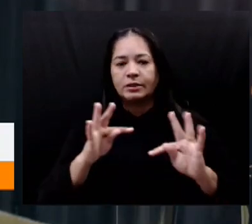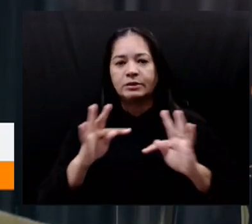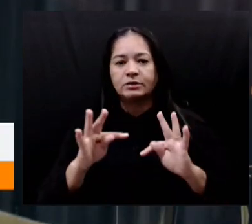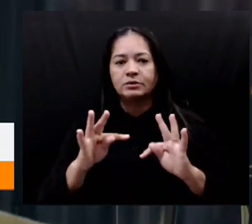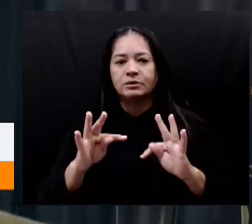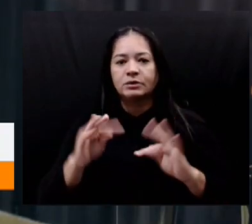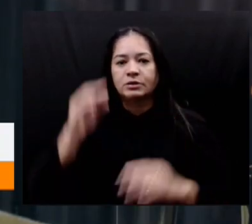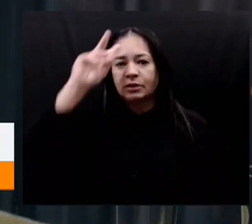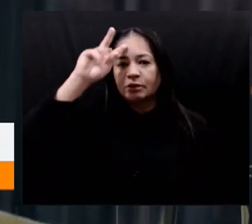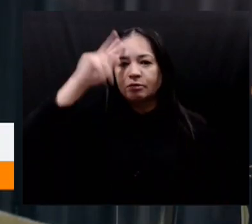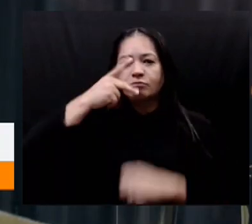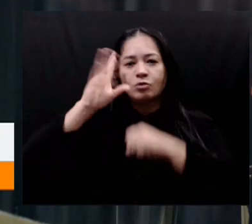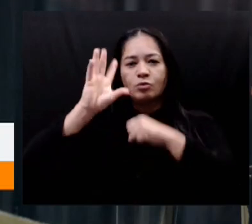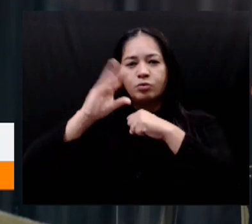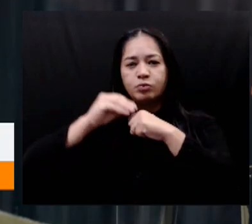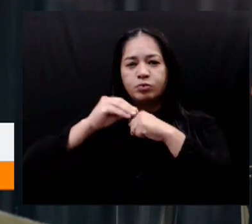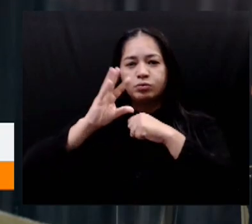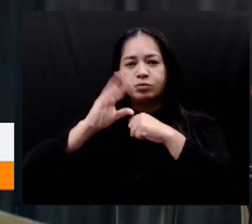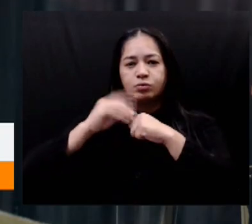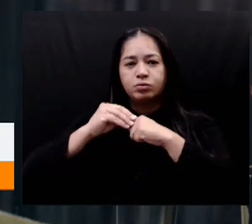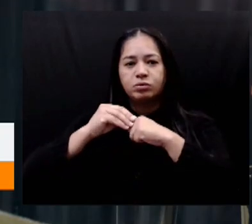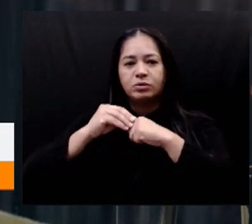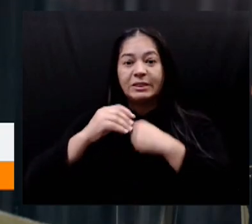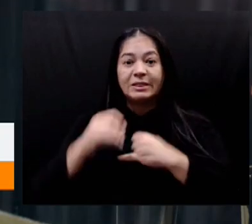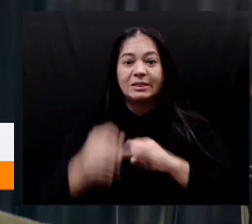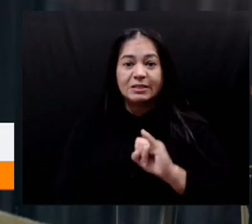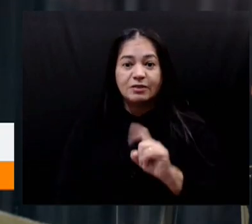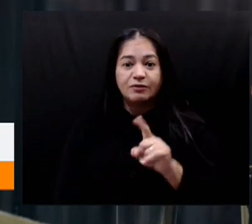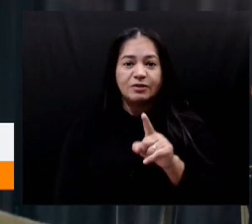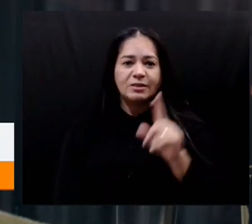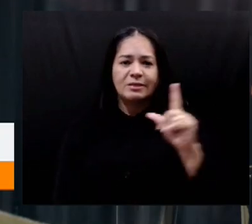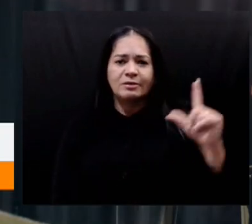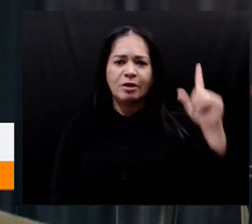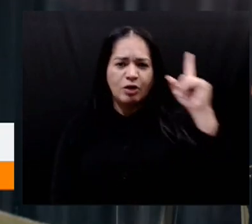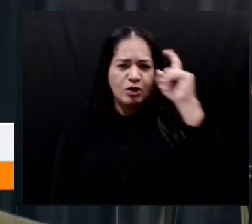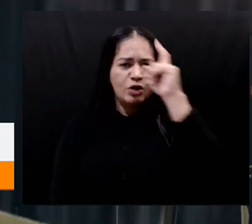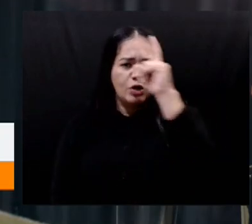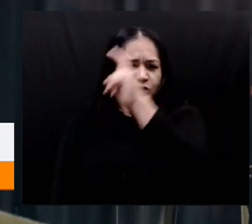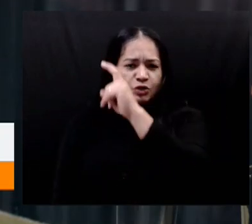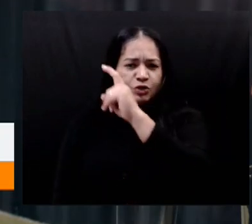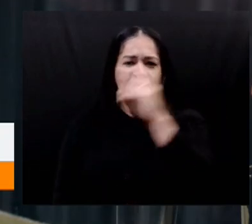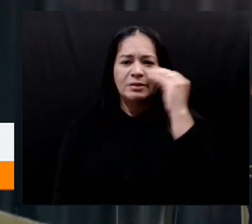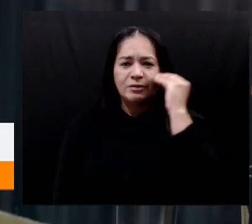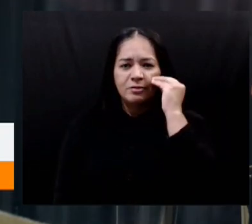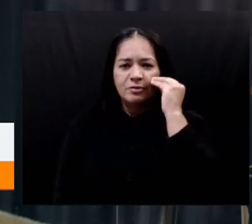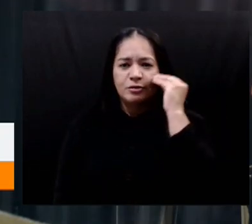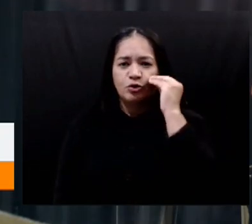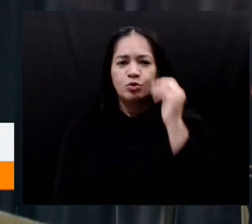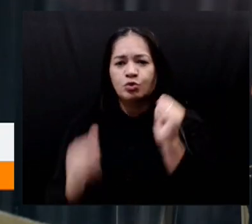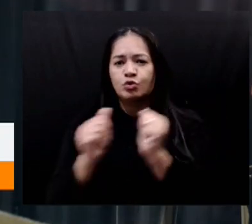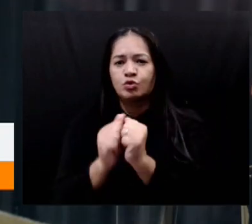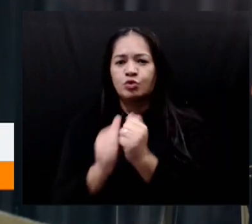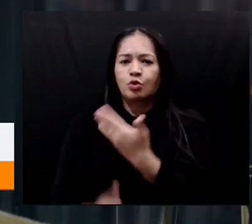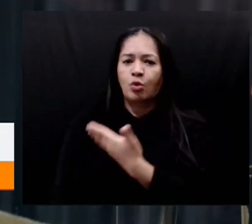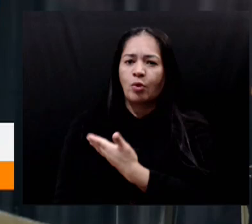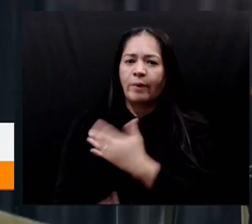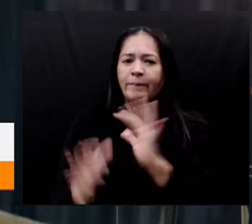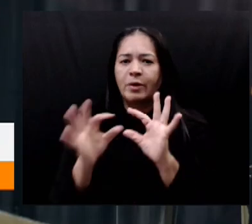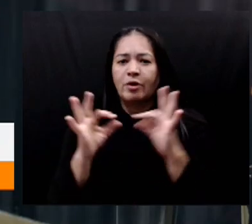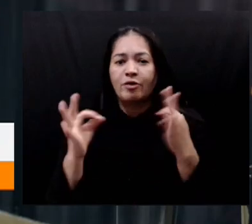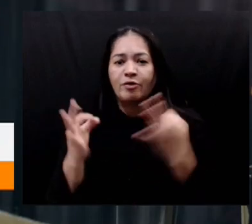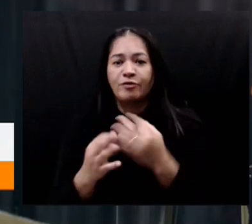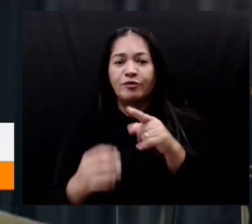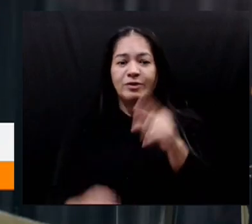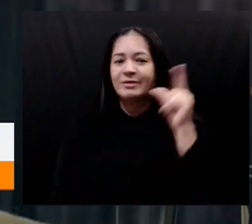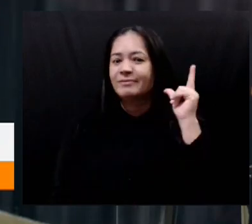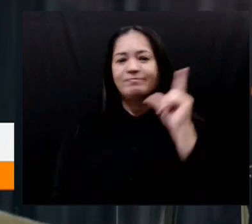autoconhecimento, né. Se você tem uma dificuldade, se você tentou com amigos, familiares e você não conseguiu, uma